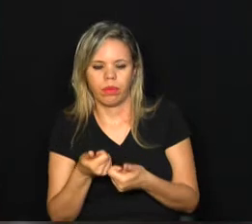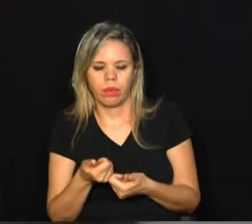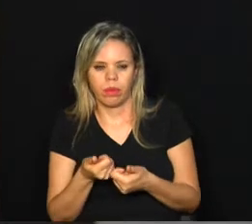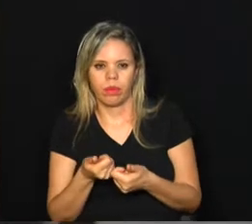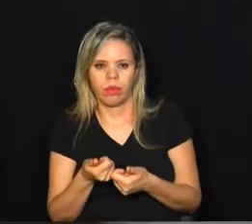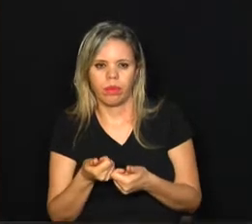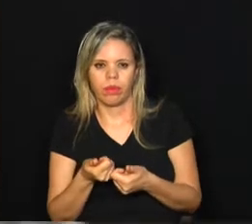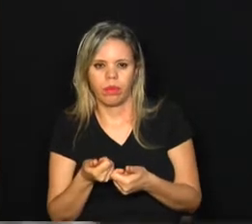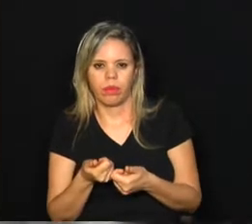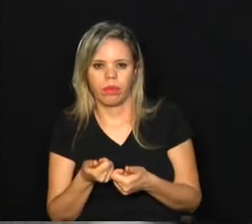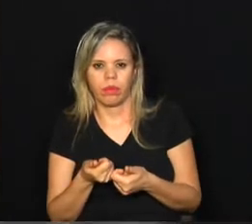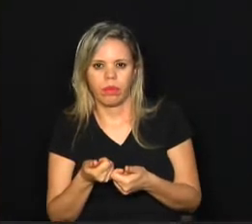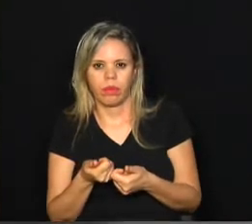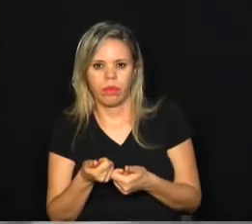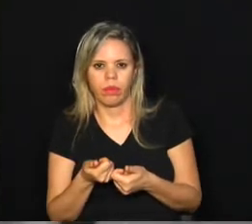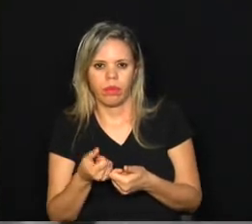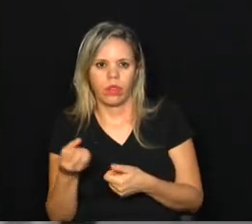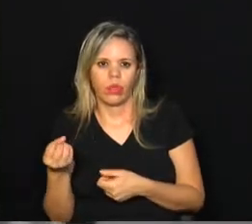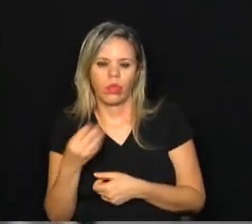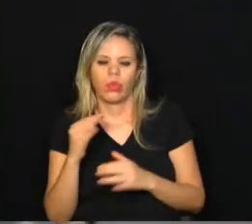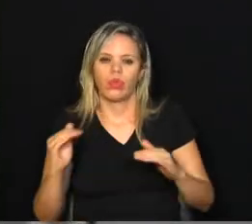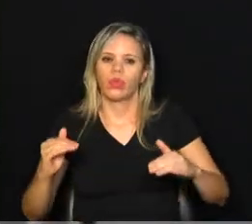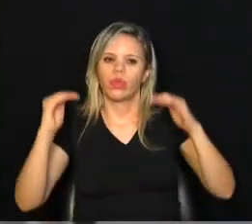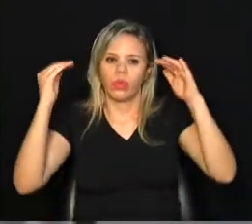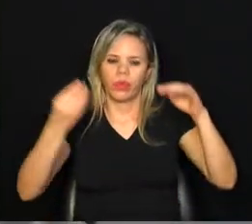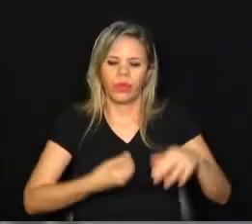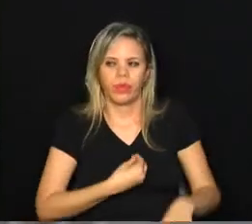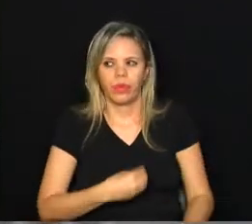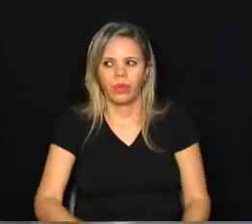esse novo patamar de vida.